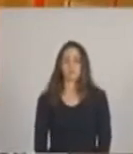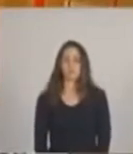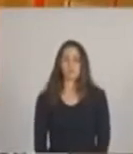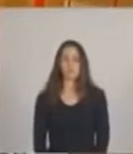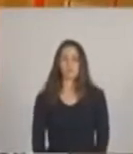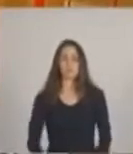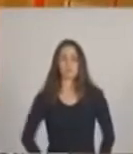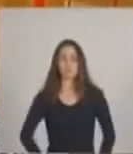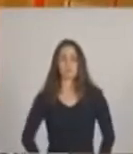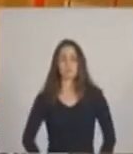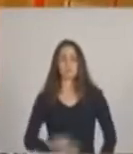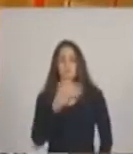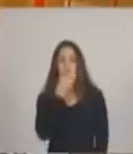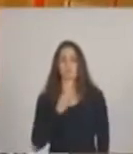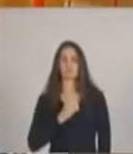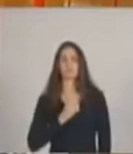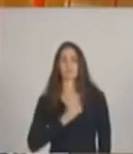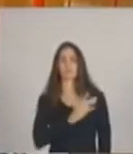Coronel Quintino.